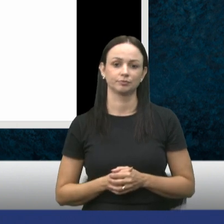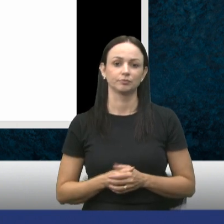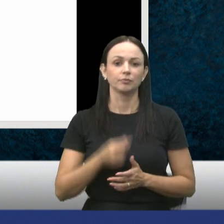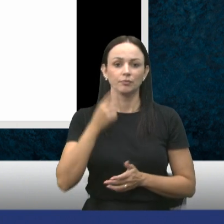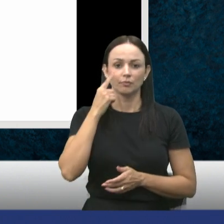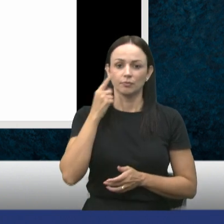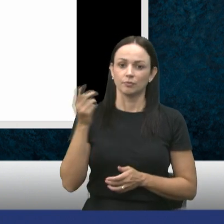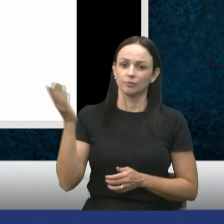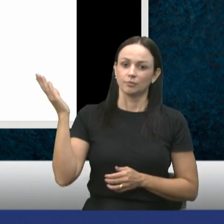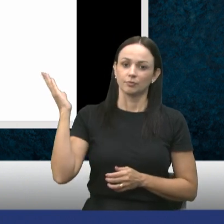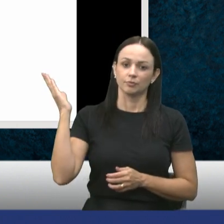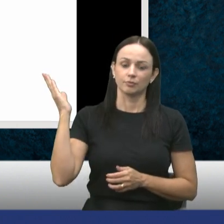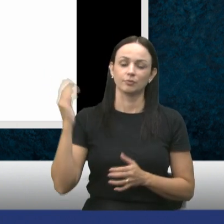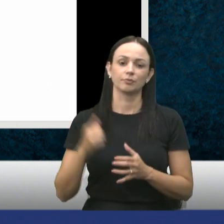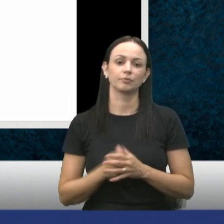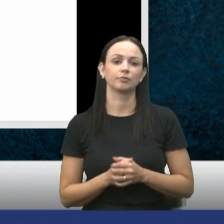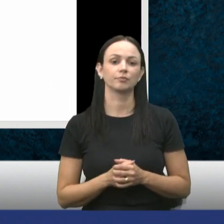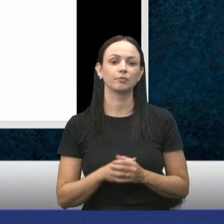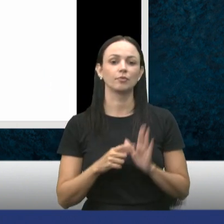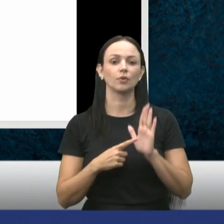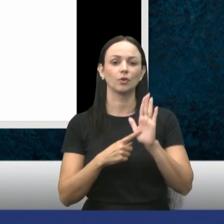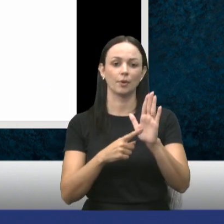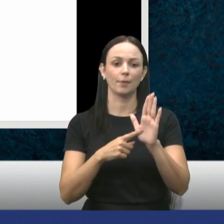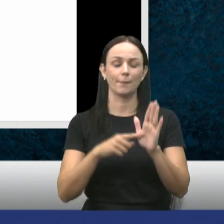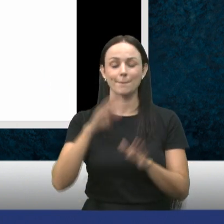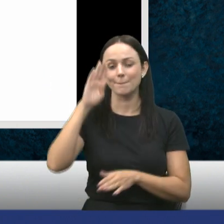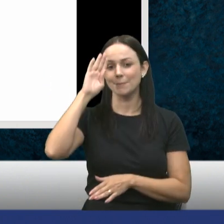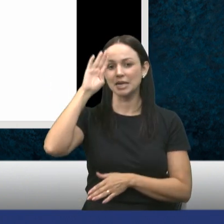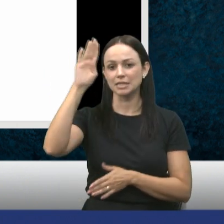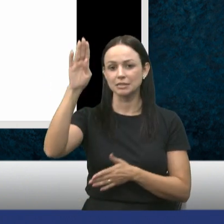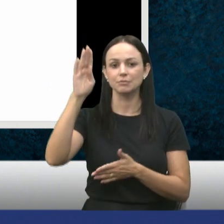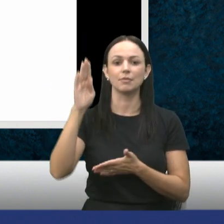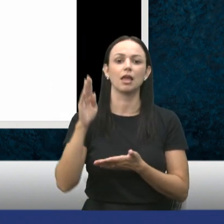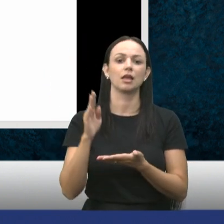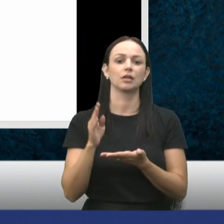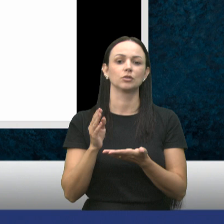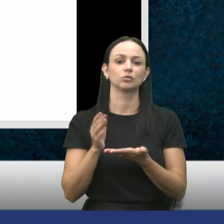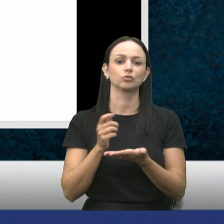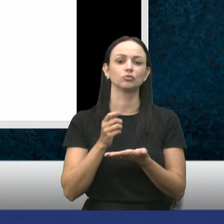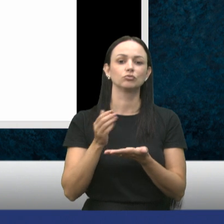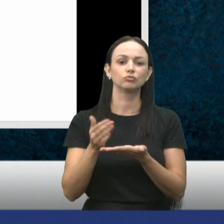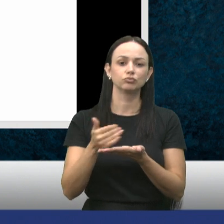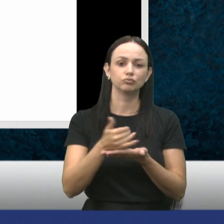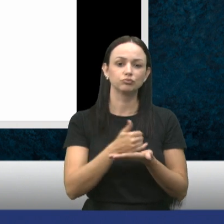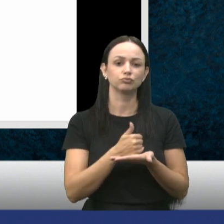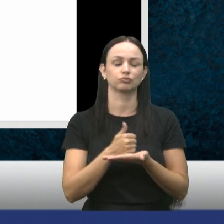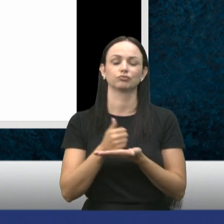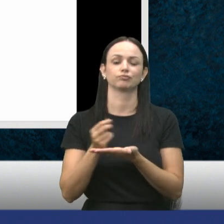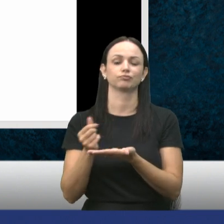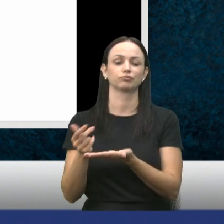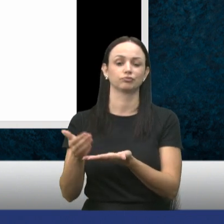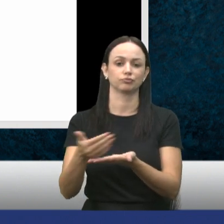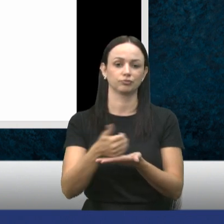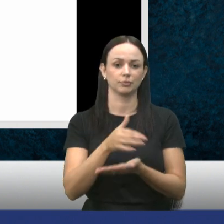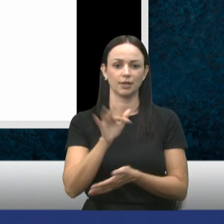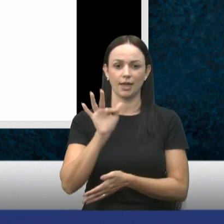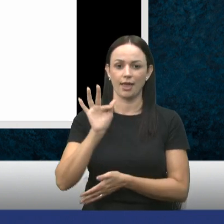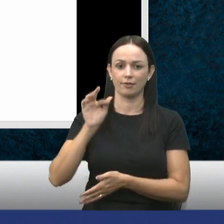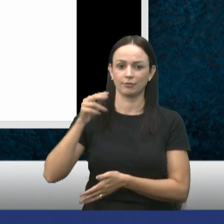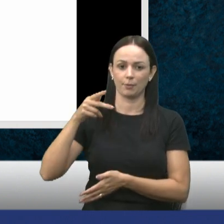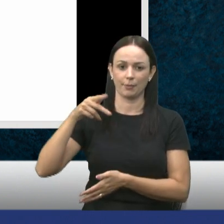Aqui observamos o demonstrativo das principais receitas do município. O